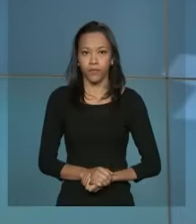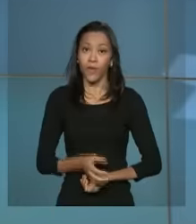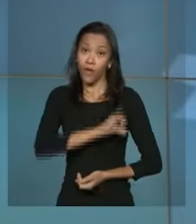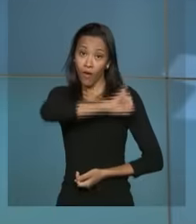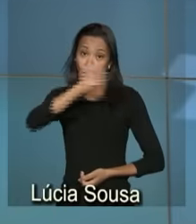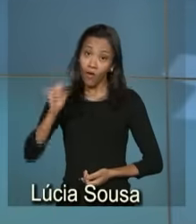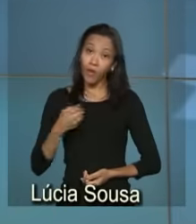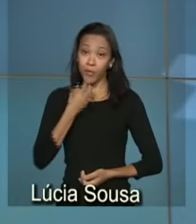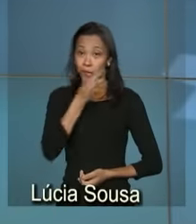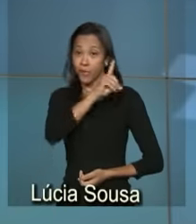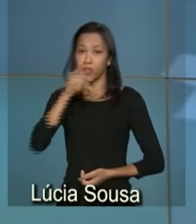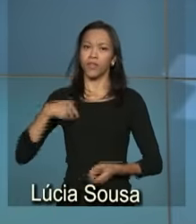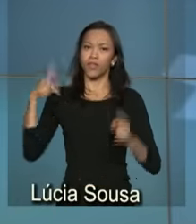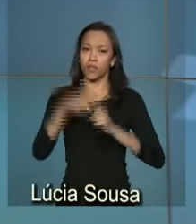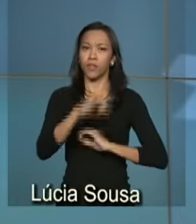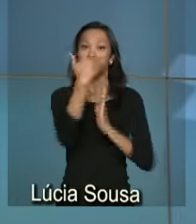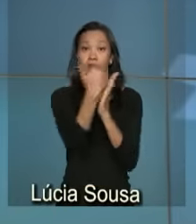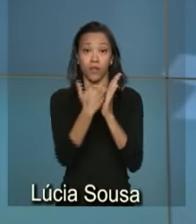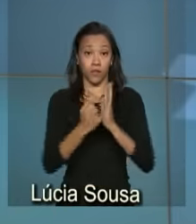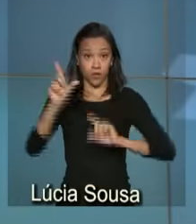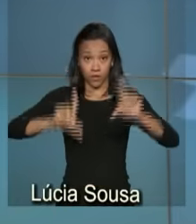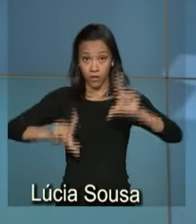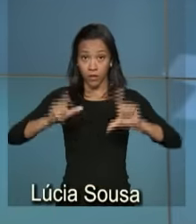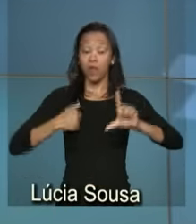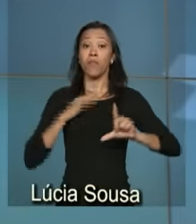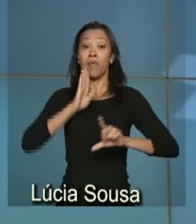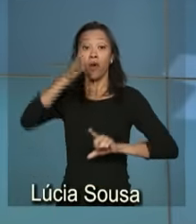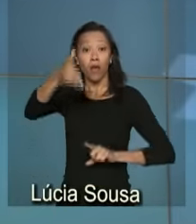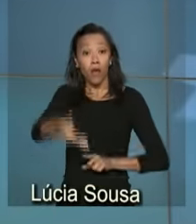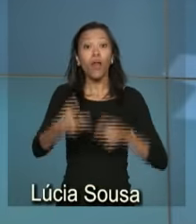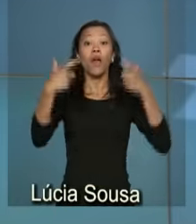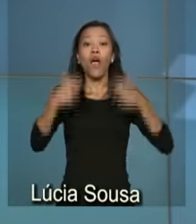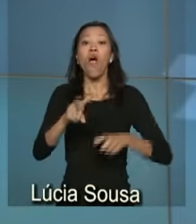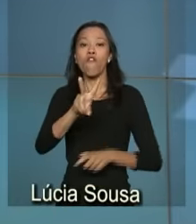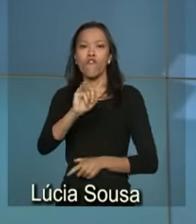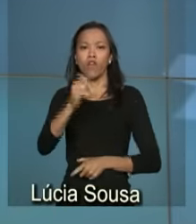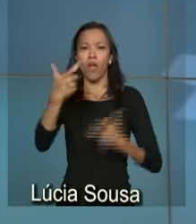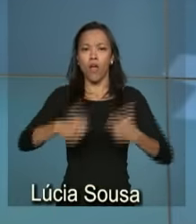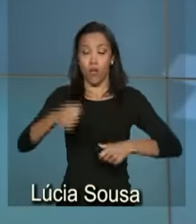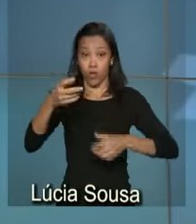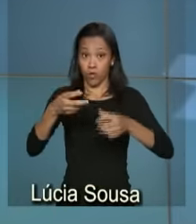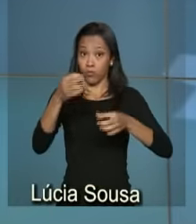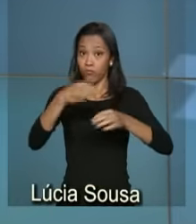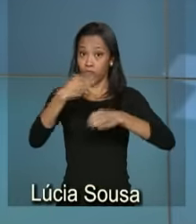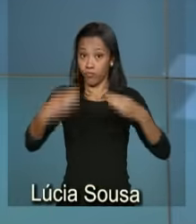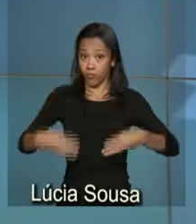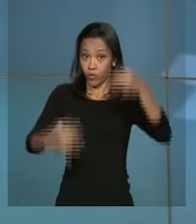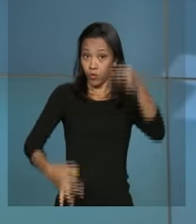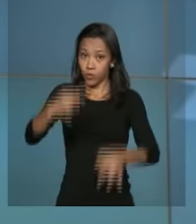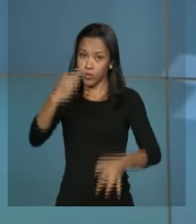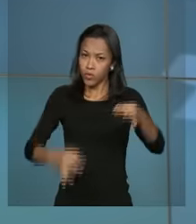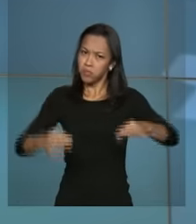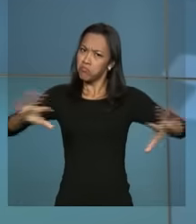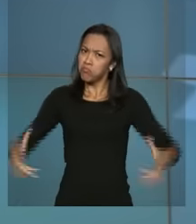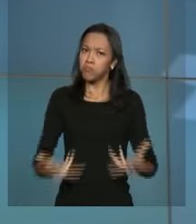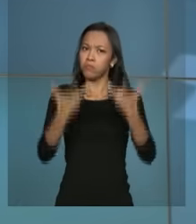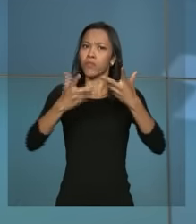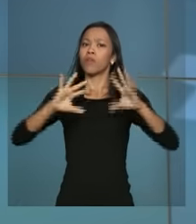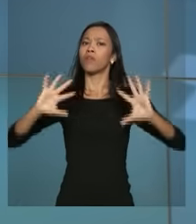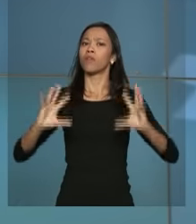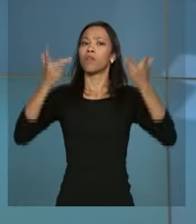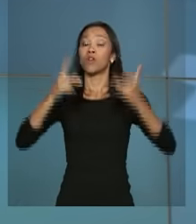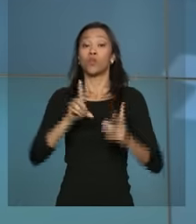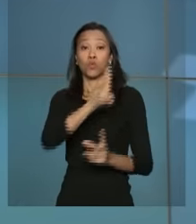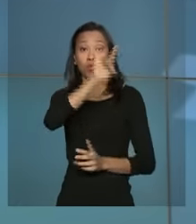Olá bom dia interrompemos nossa programação para acompanhar ao vivo do Ministério da Justiça a cerimônia em comemoração ao dia